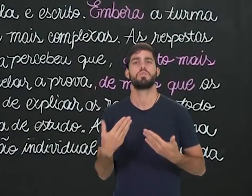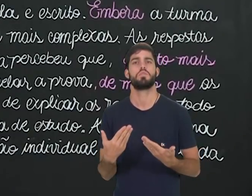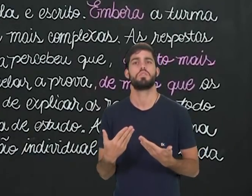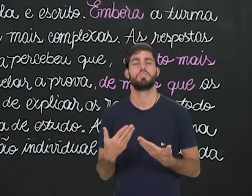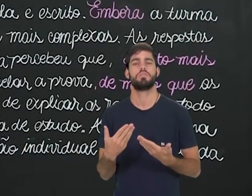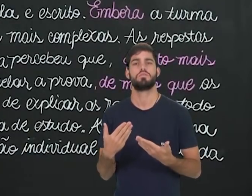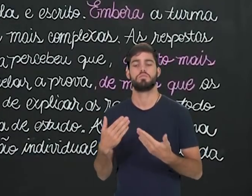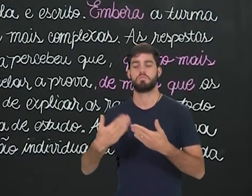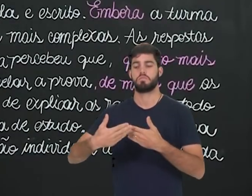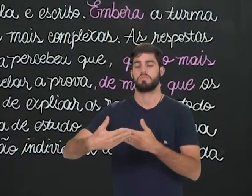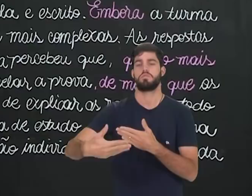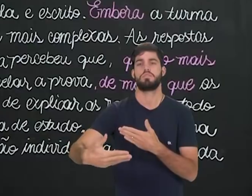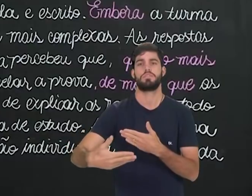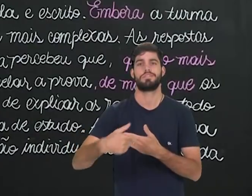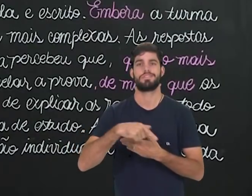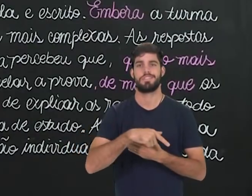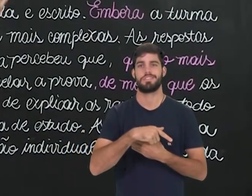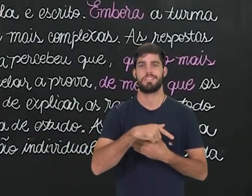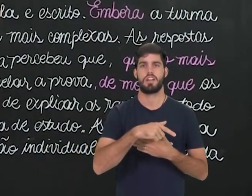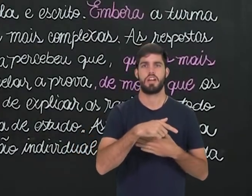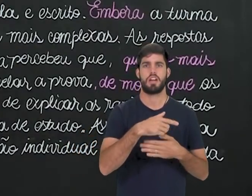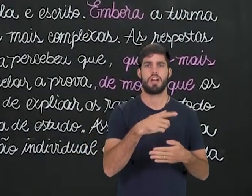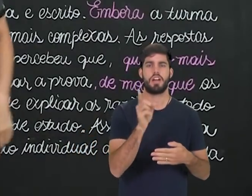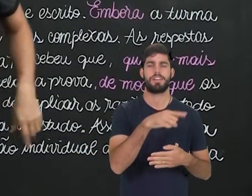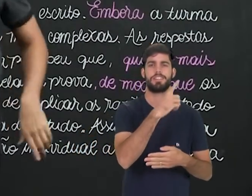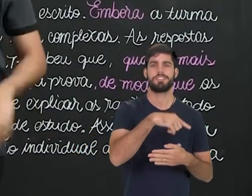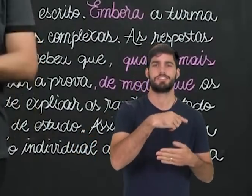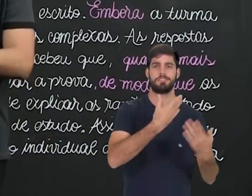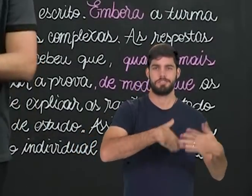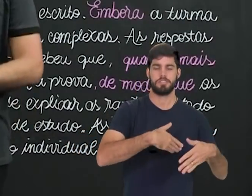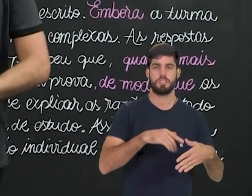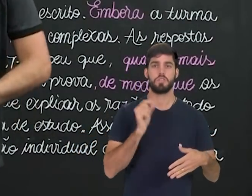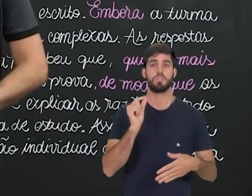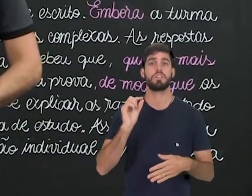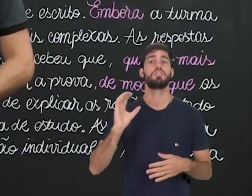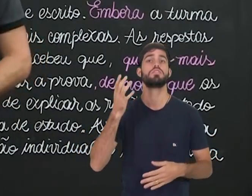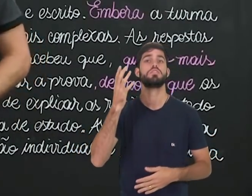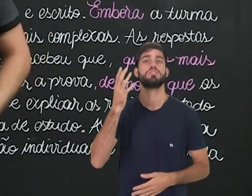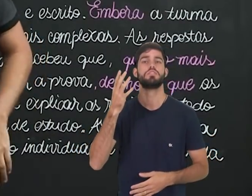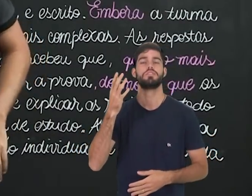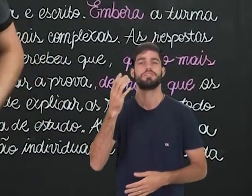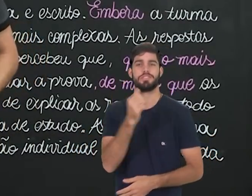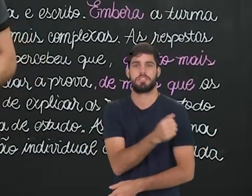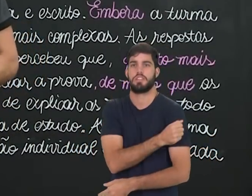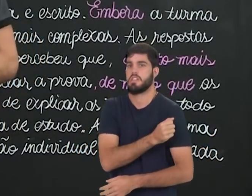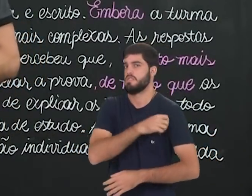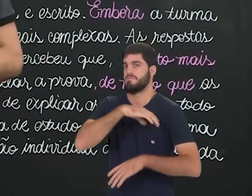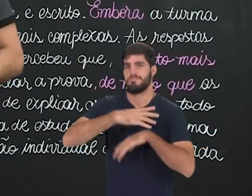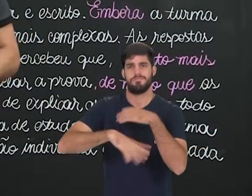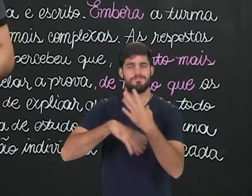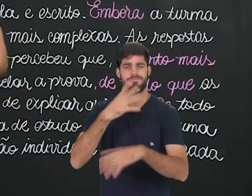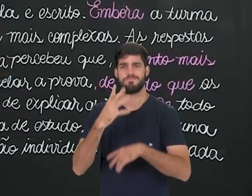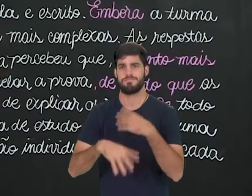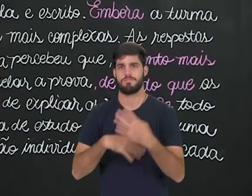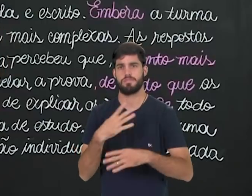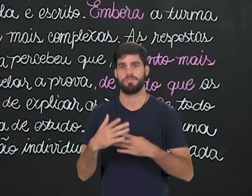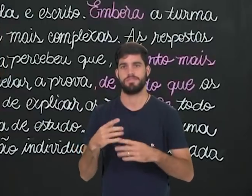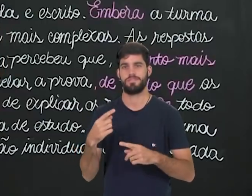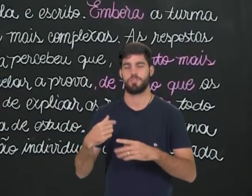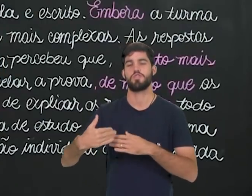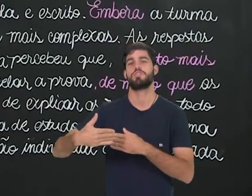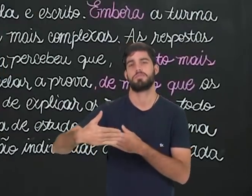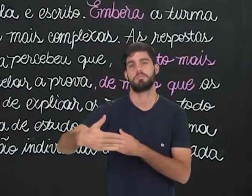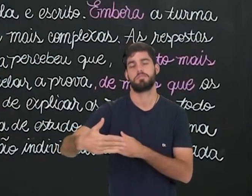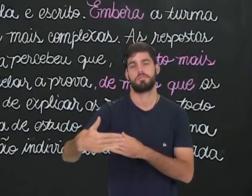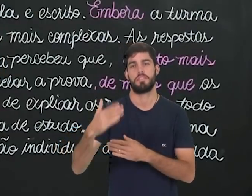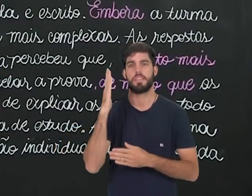foi a consequência do cancelamento da prova? A revolta dos estudantes. Por isso que nesse caso ela é uma subordinada adverbial